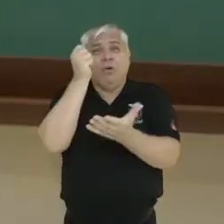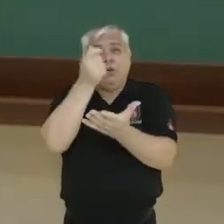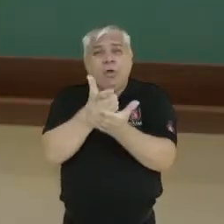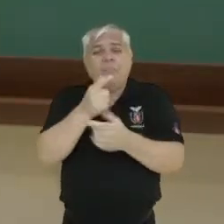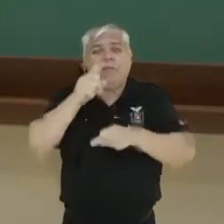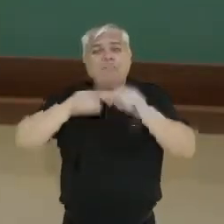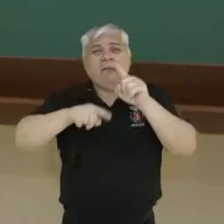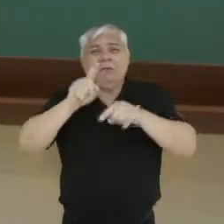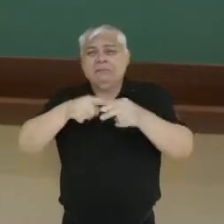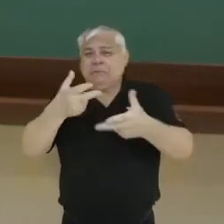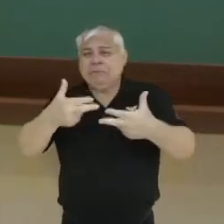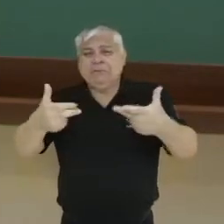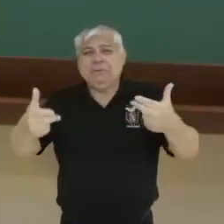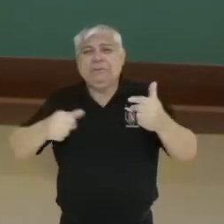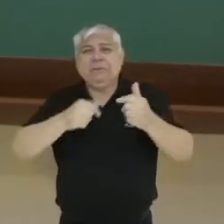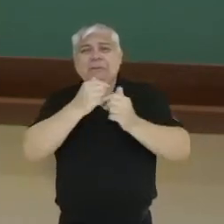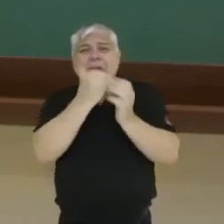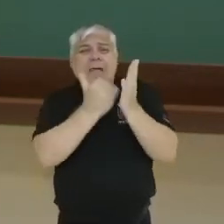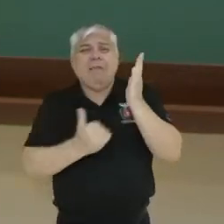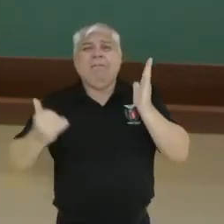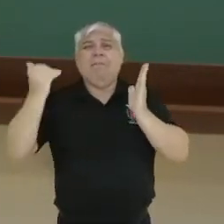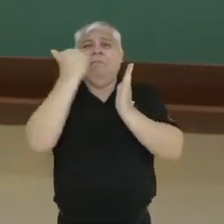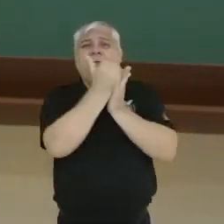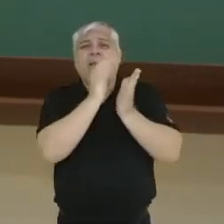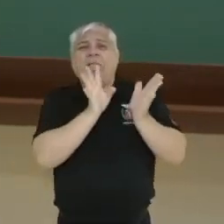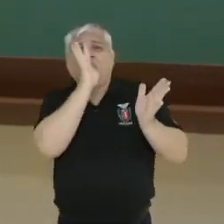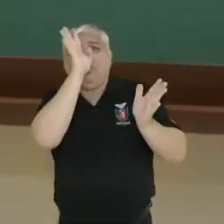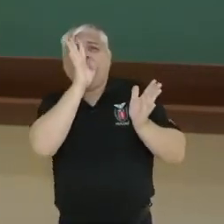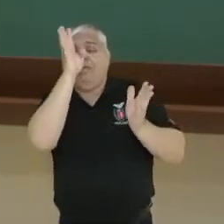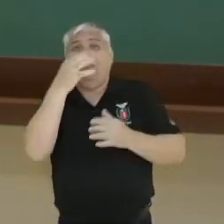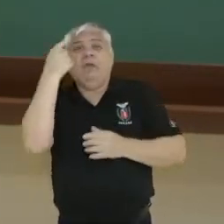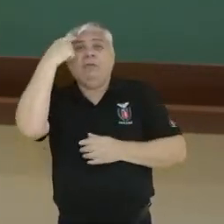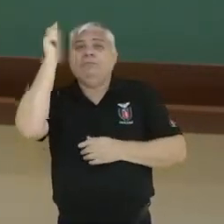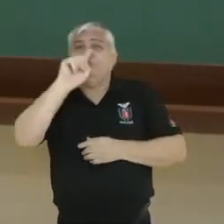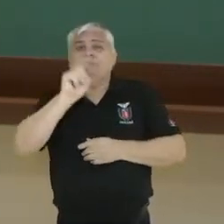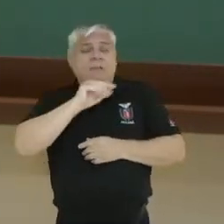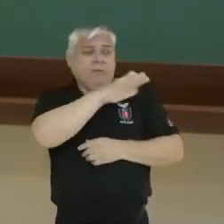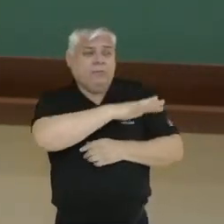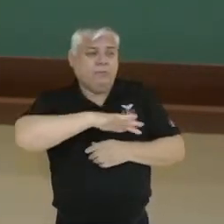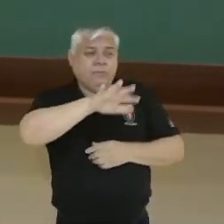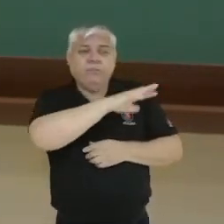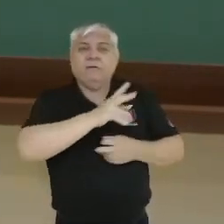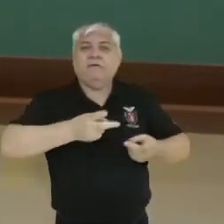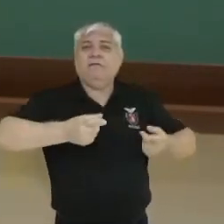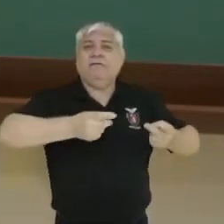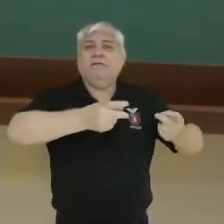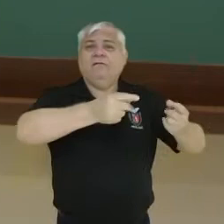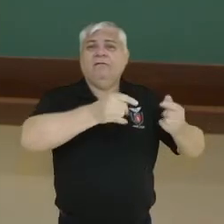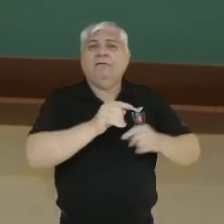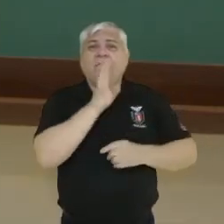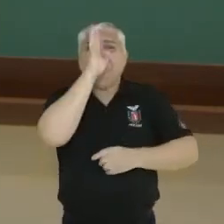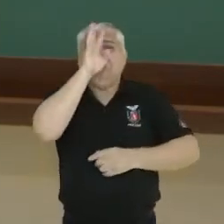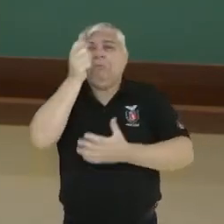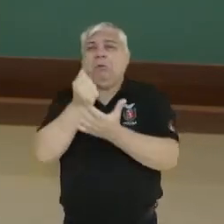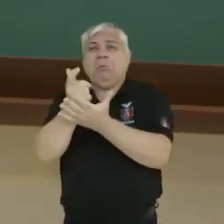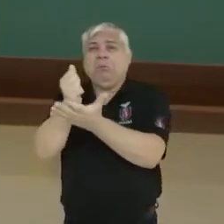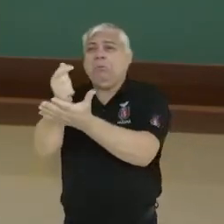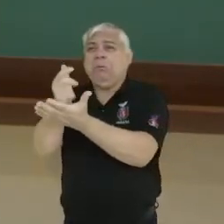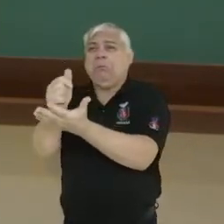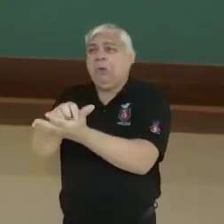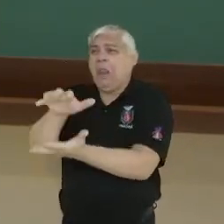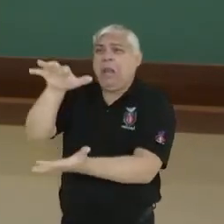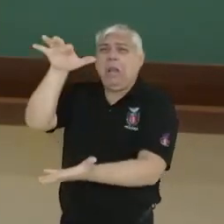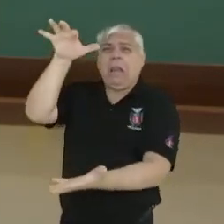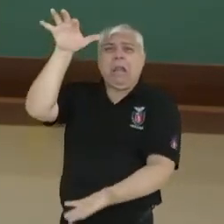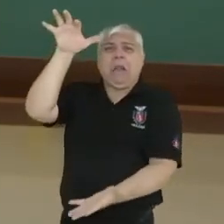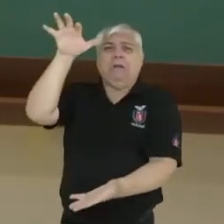em demasia, porque você não conhece o mercado, está vendendo um determinado produto e compra demais. Ou seja, não tem uma rotatividade,